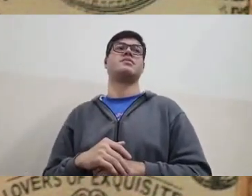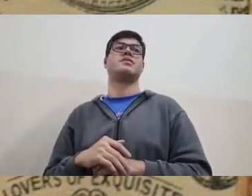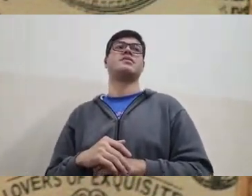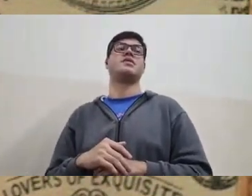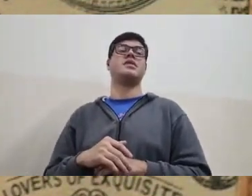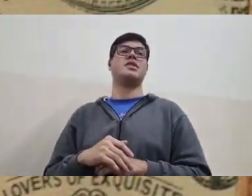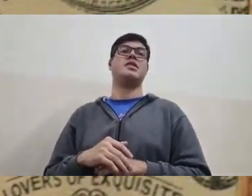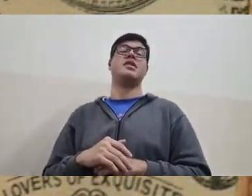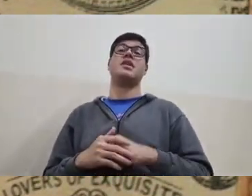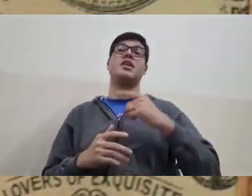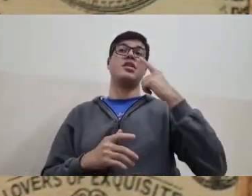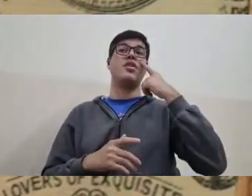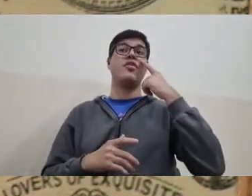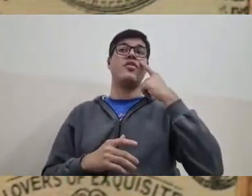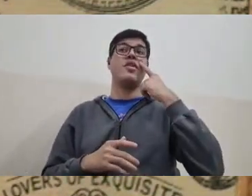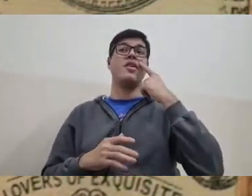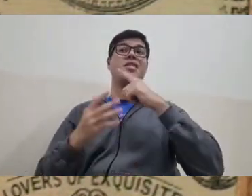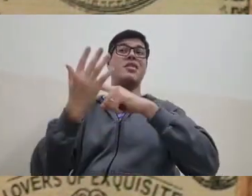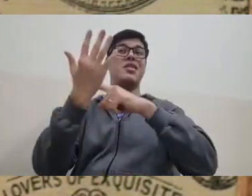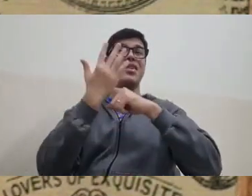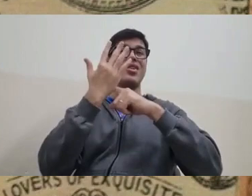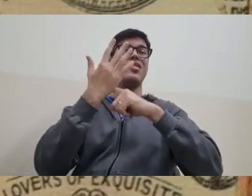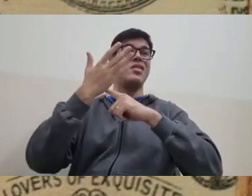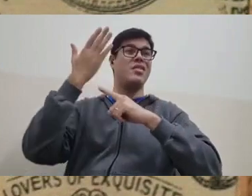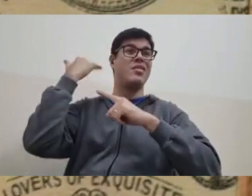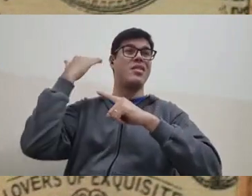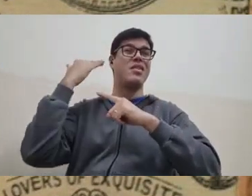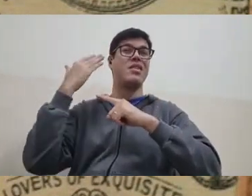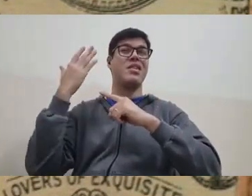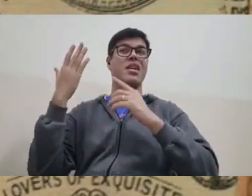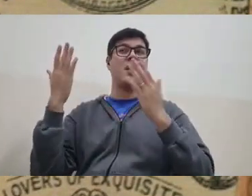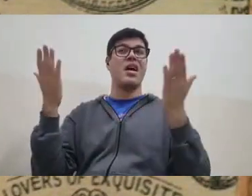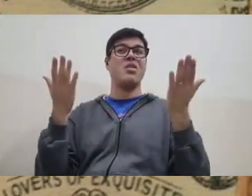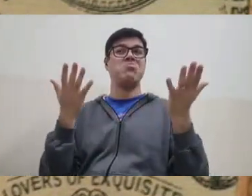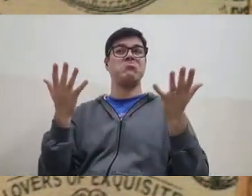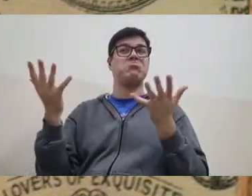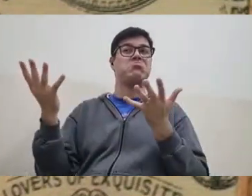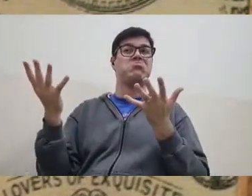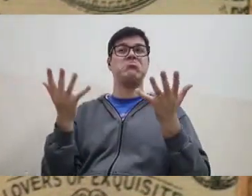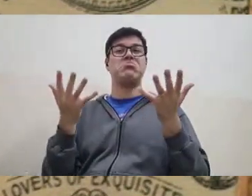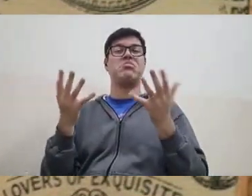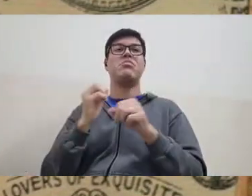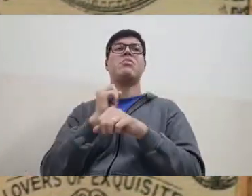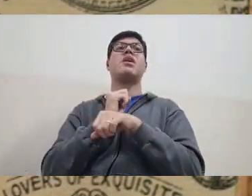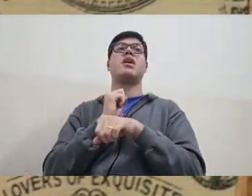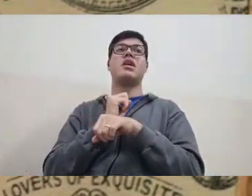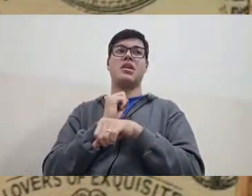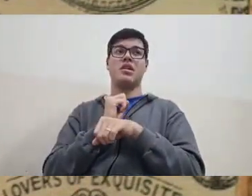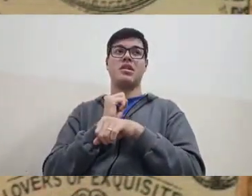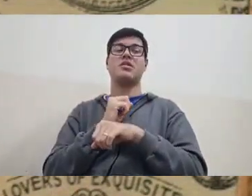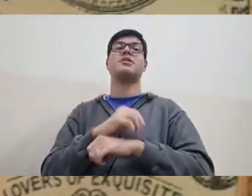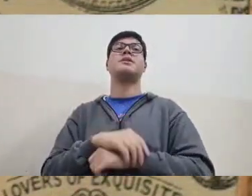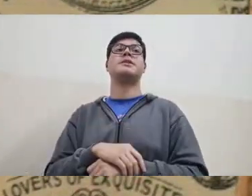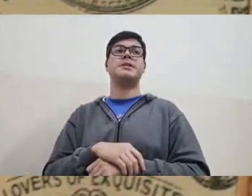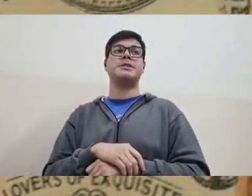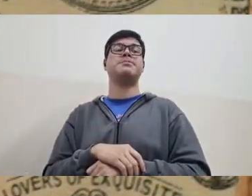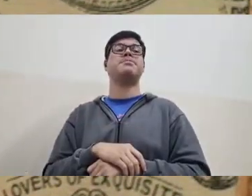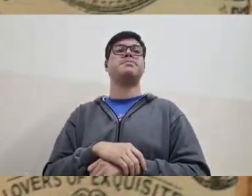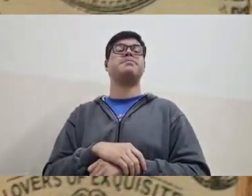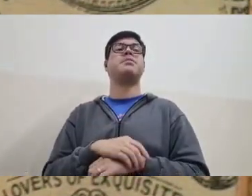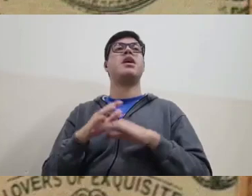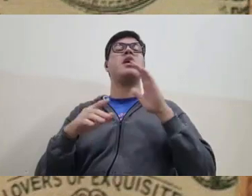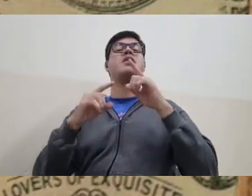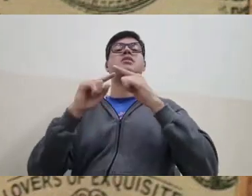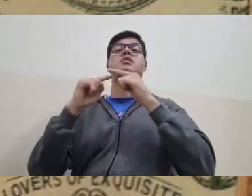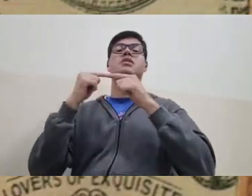nos ajudava agora estão vendo e tal tá difícil então a gente vamos aguardar nós temos desfecho agora com a